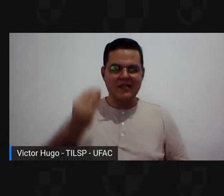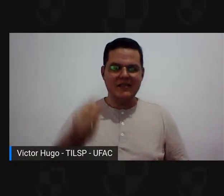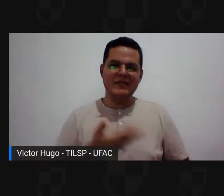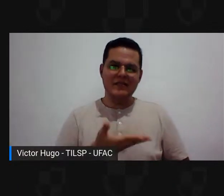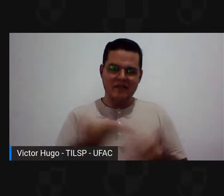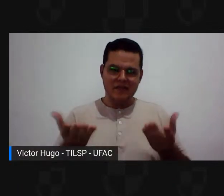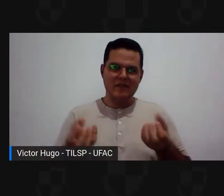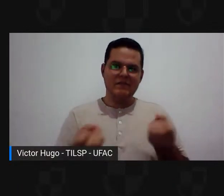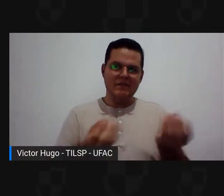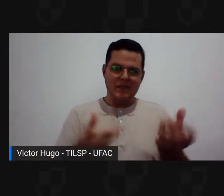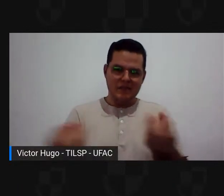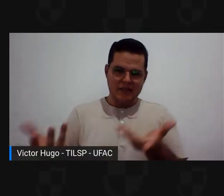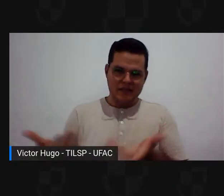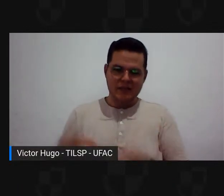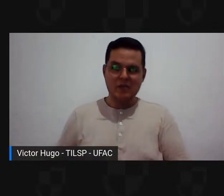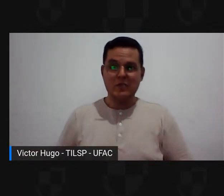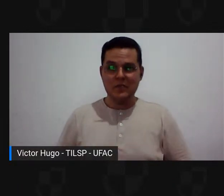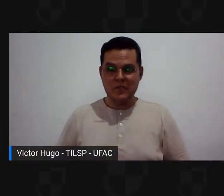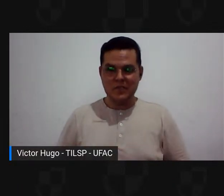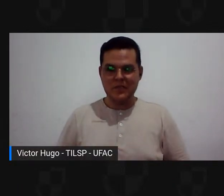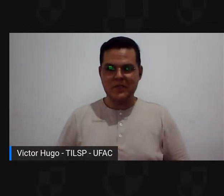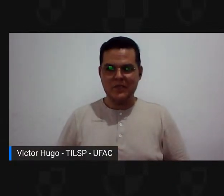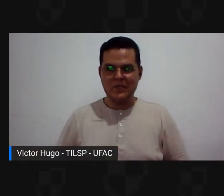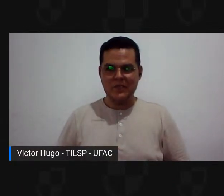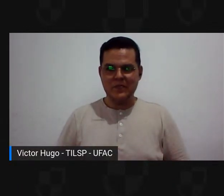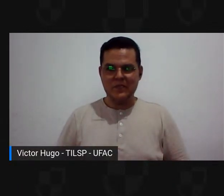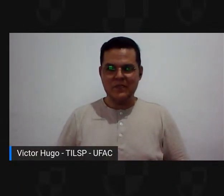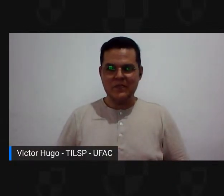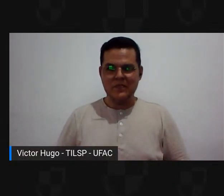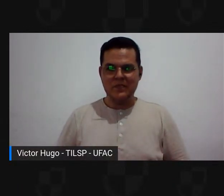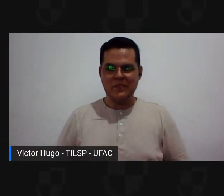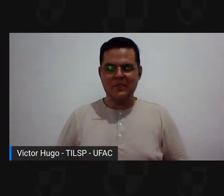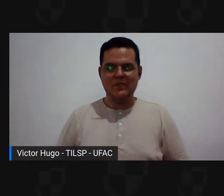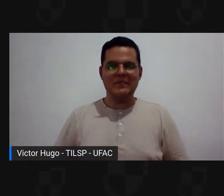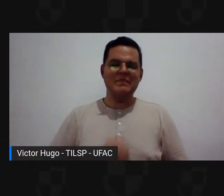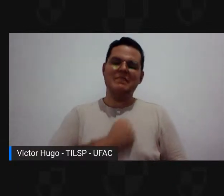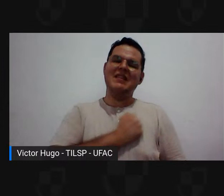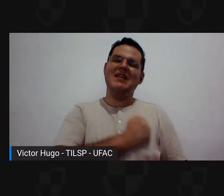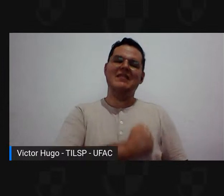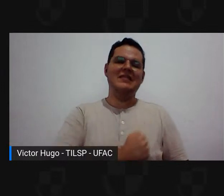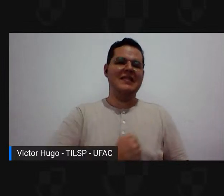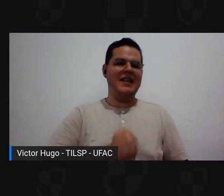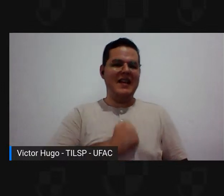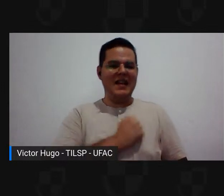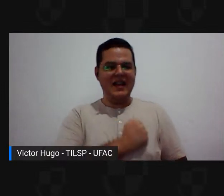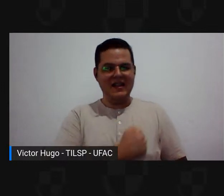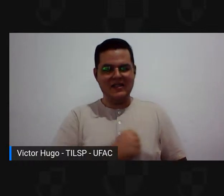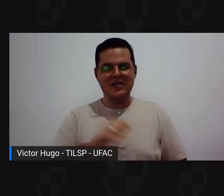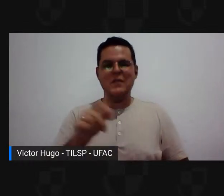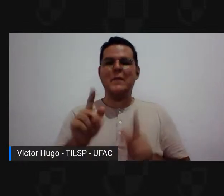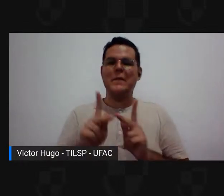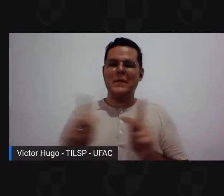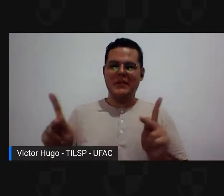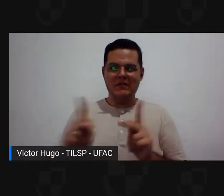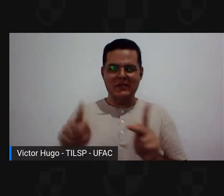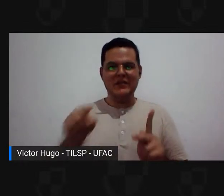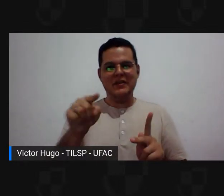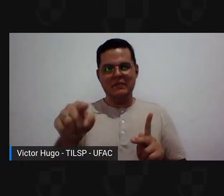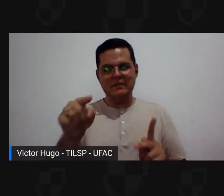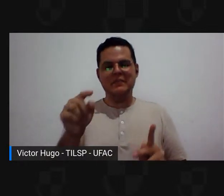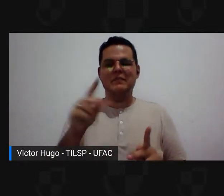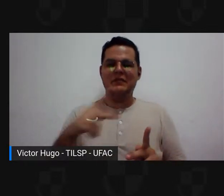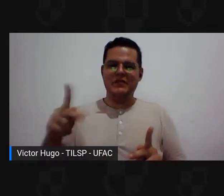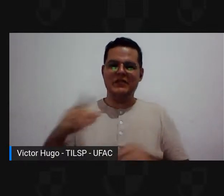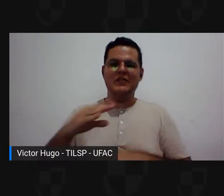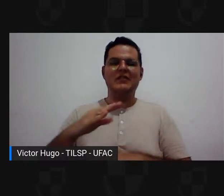peraí, gente, que é muita informação. Quantas saudades dos professores citados pela professora Olinda. Os